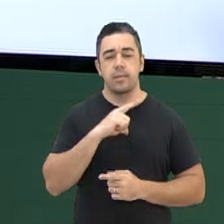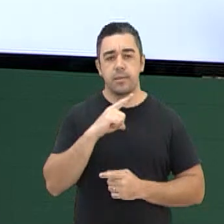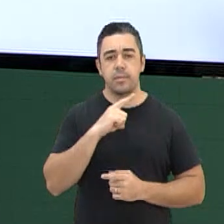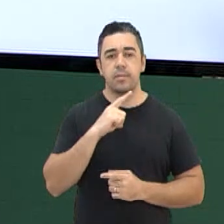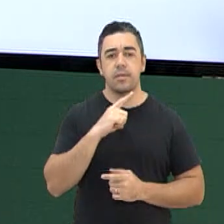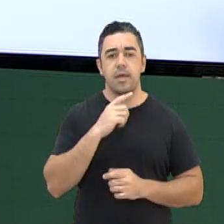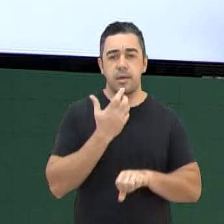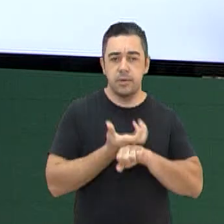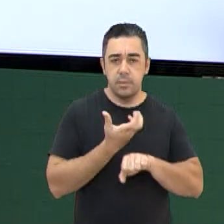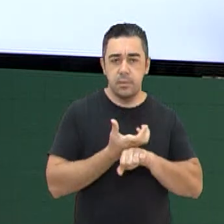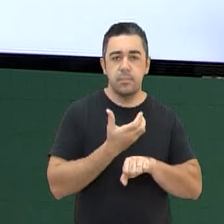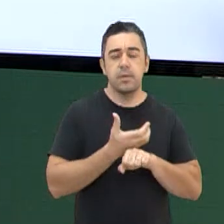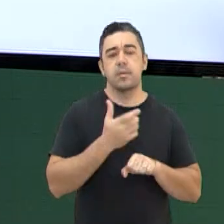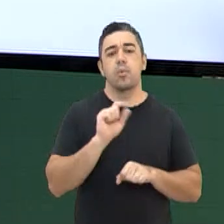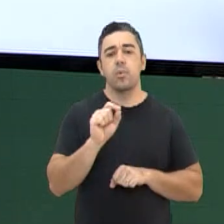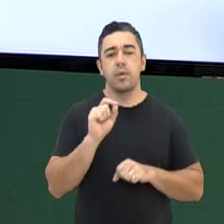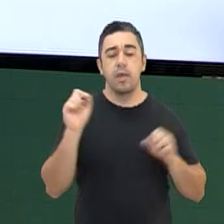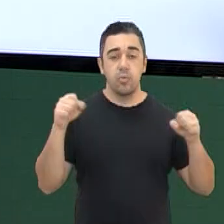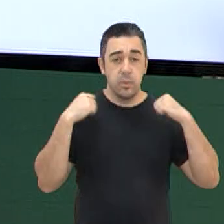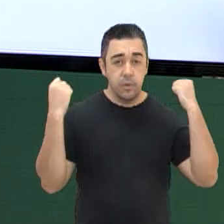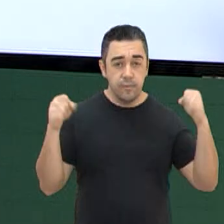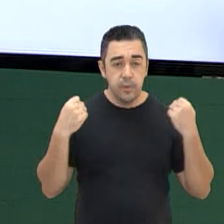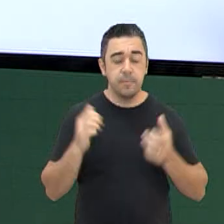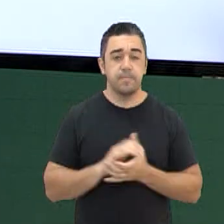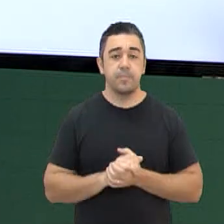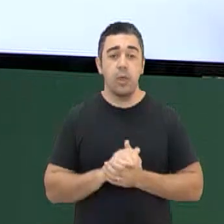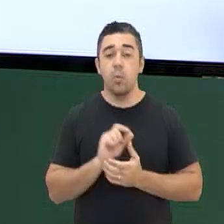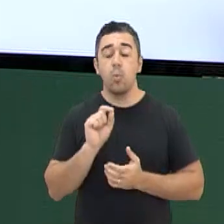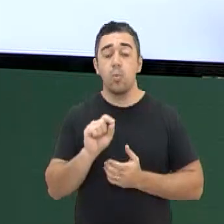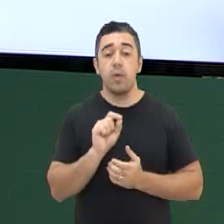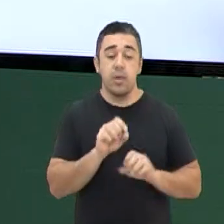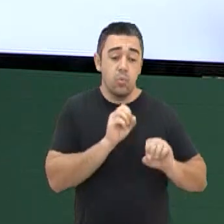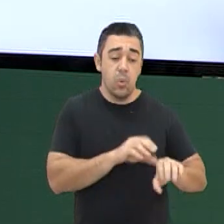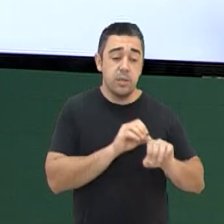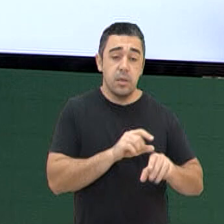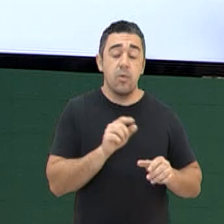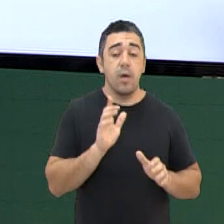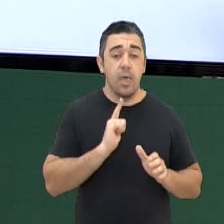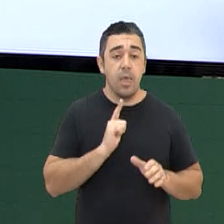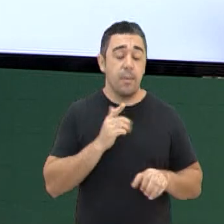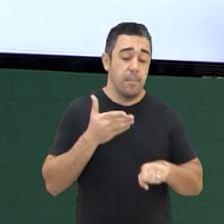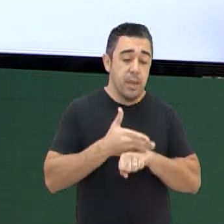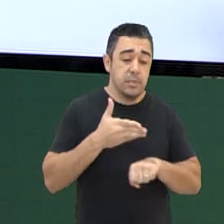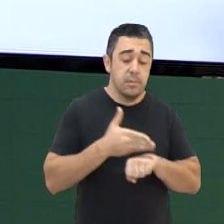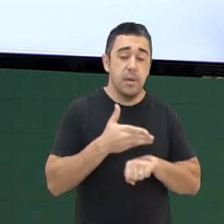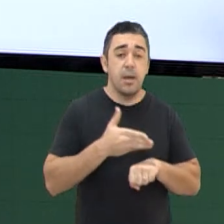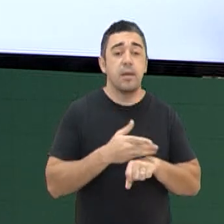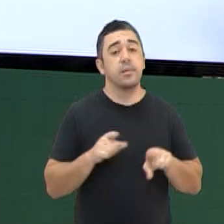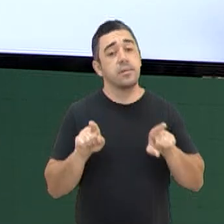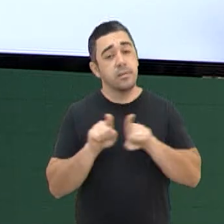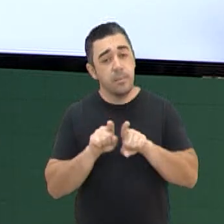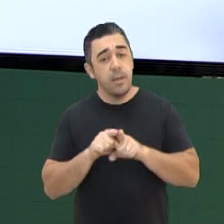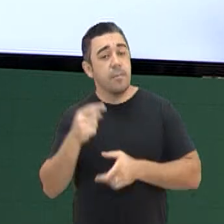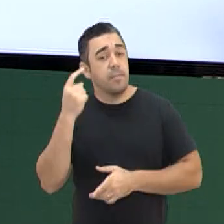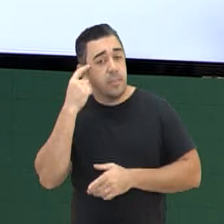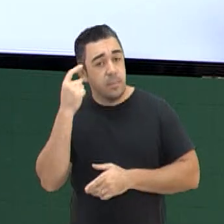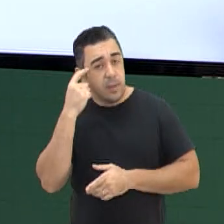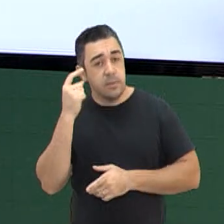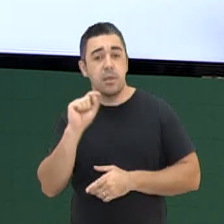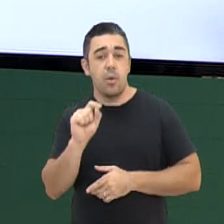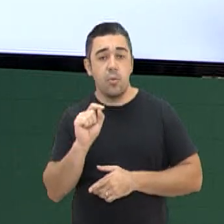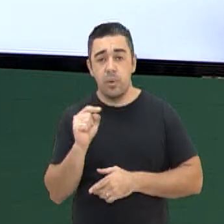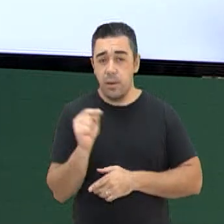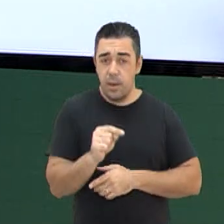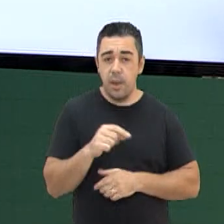física. Educação no sentido de fazer essa prática, participar, mas também pensar sobre